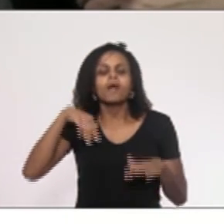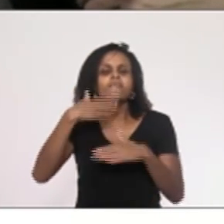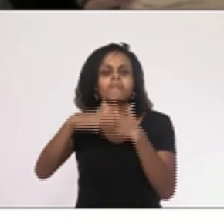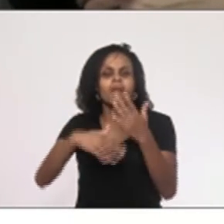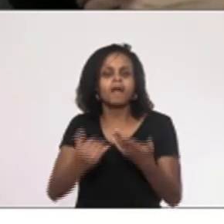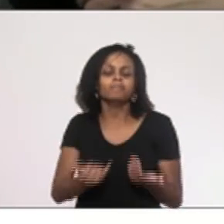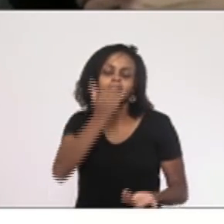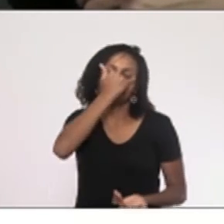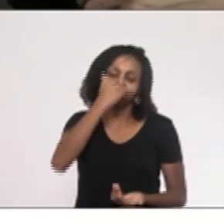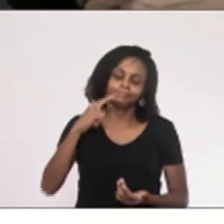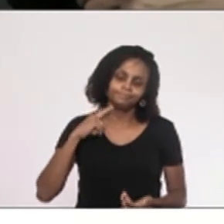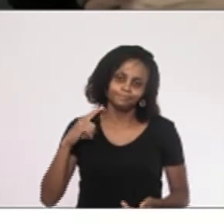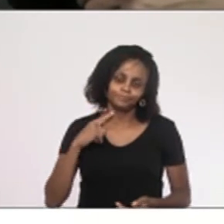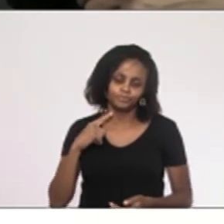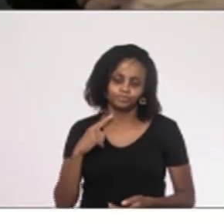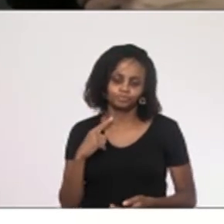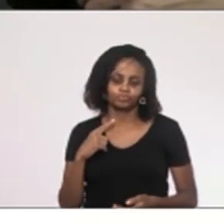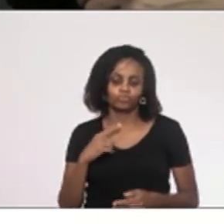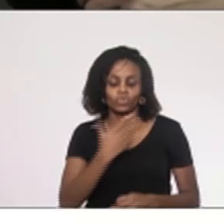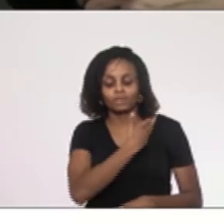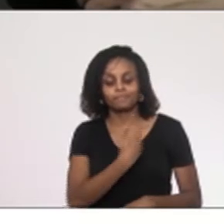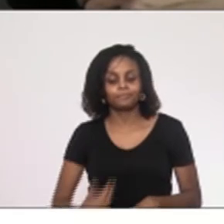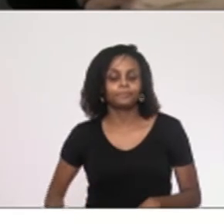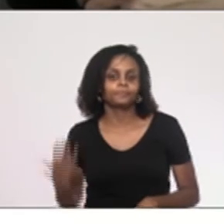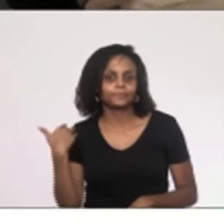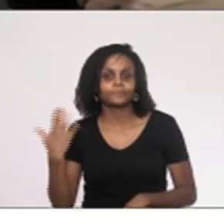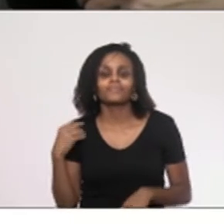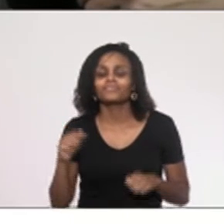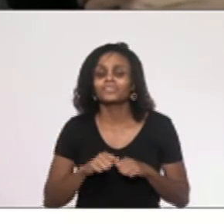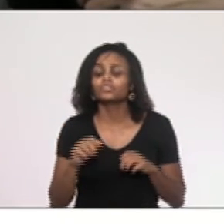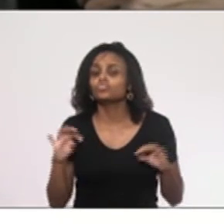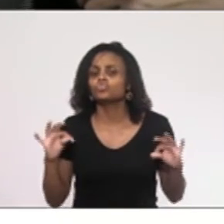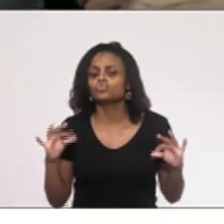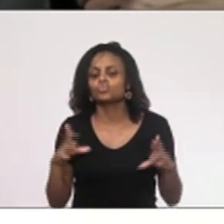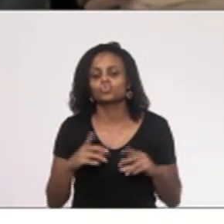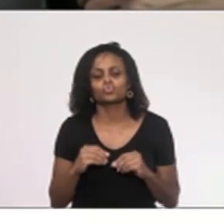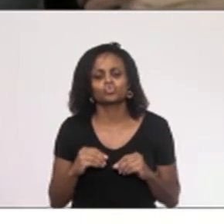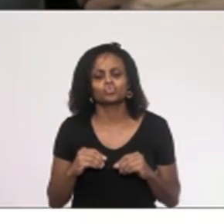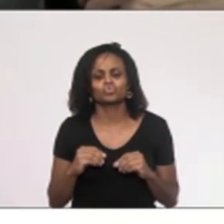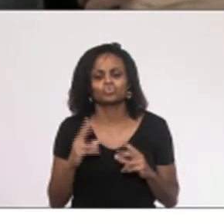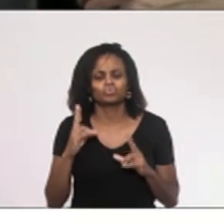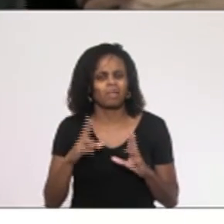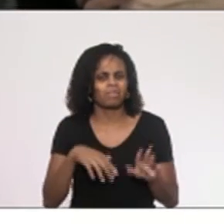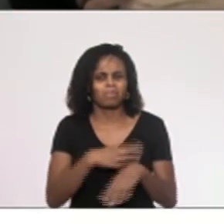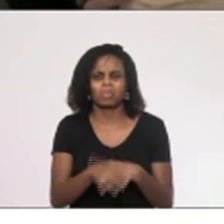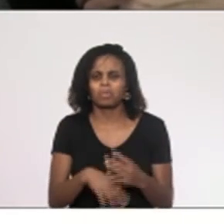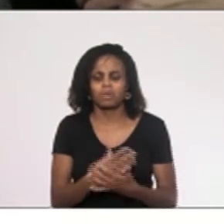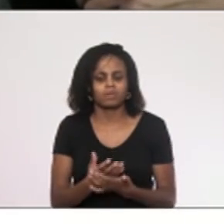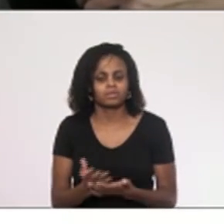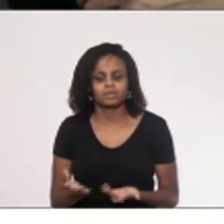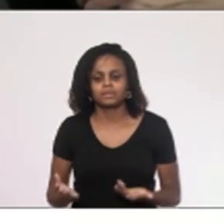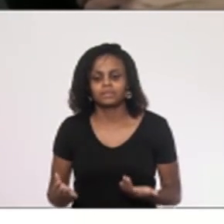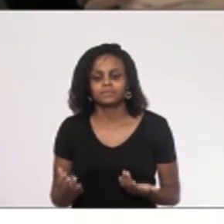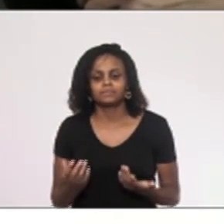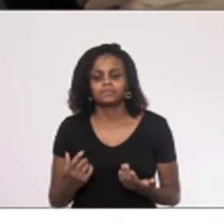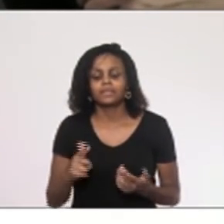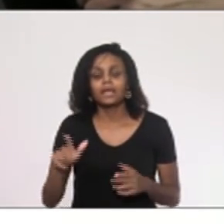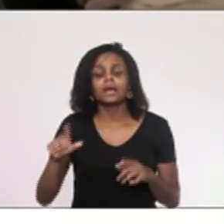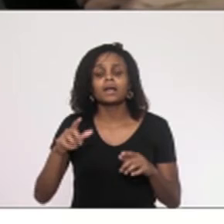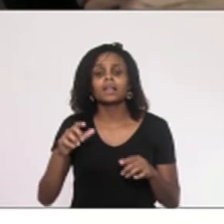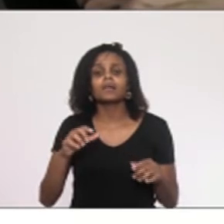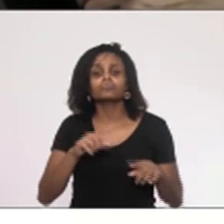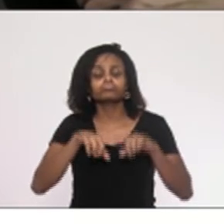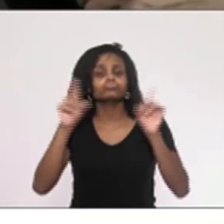prejudicados. O governo passado fez tudo com lambança, não deu alternativas aos